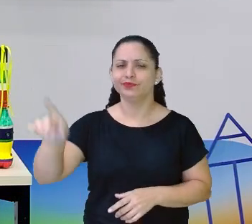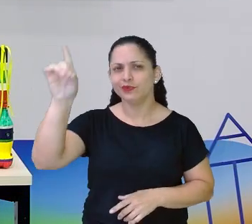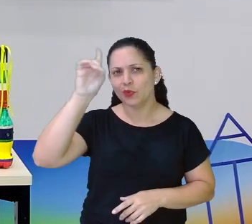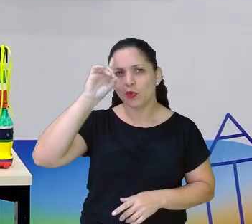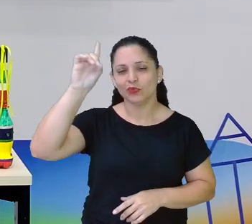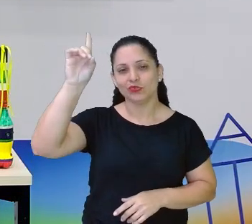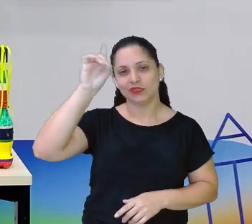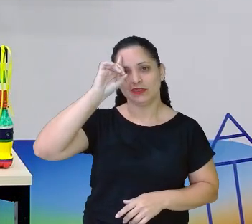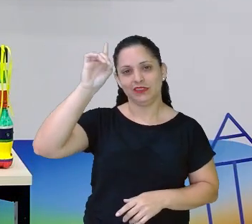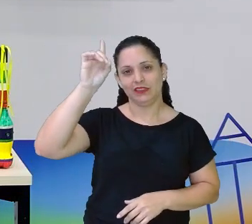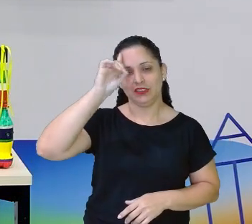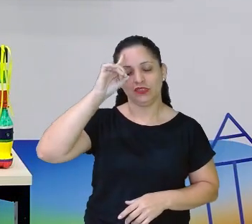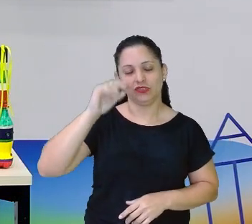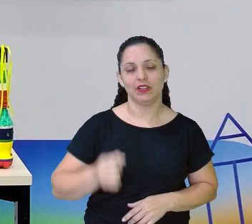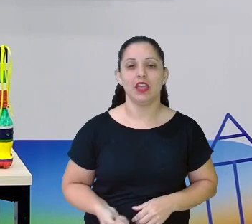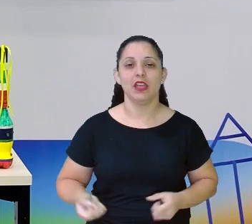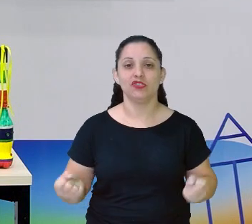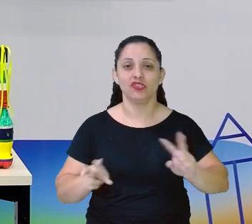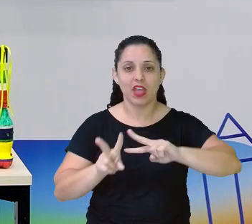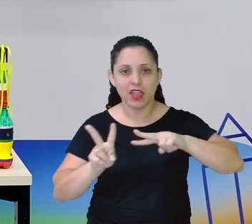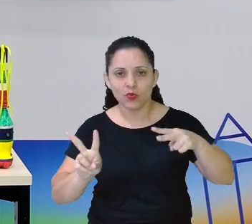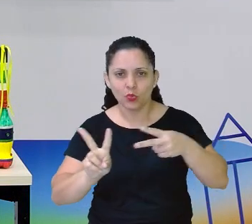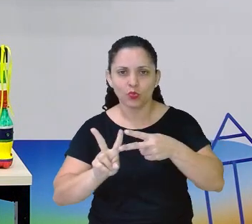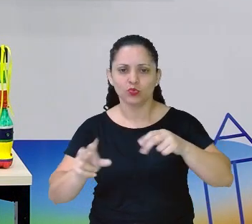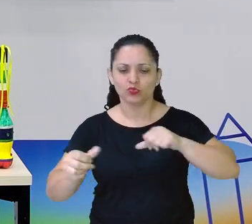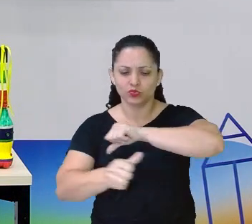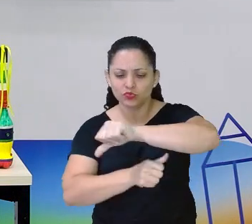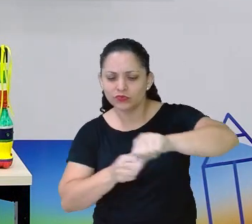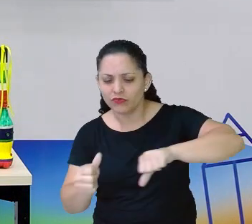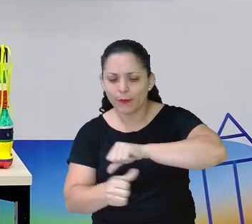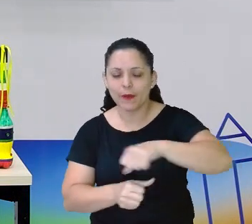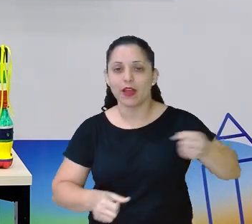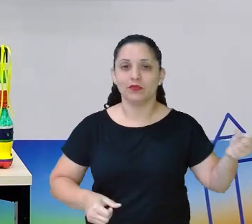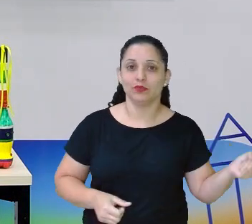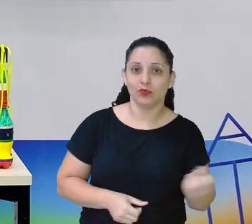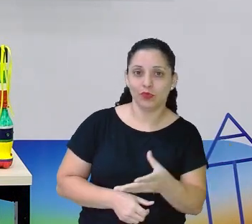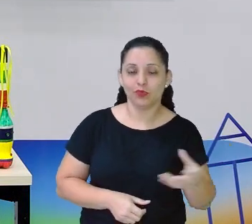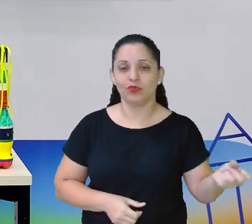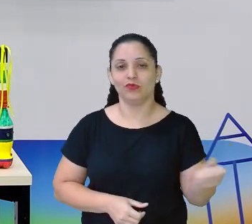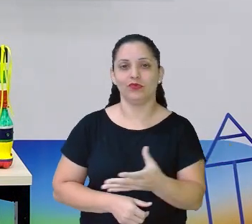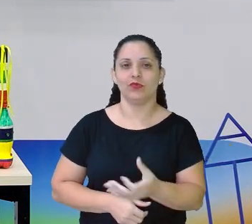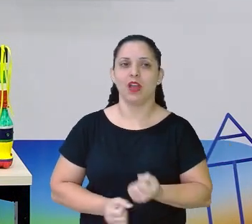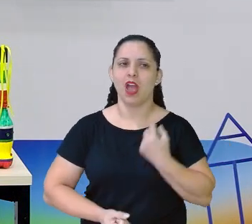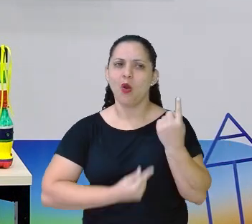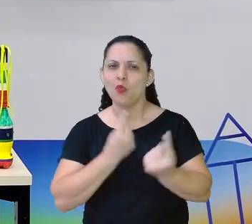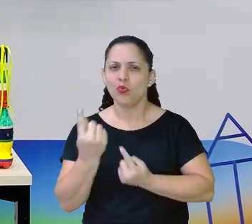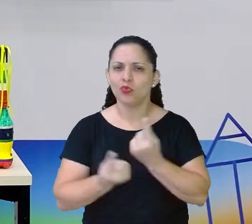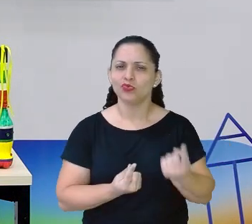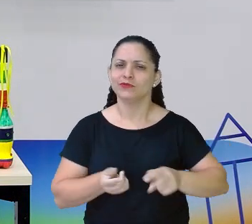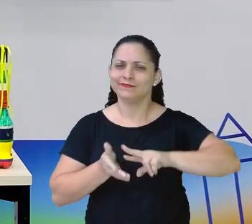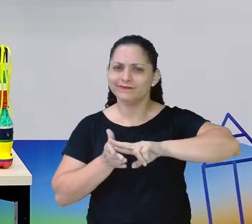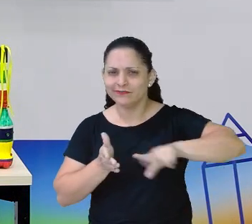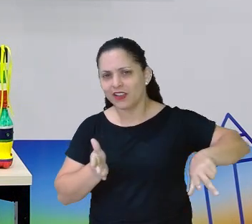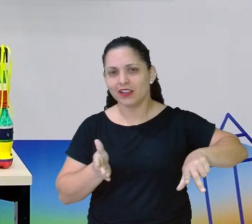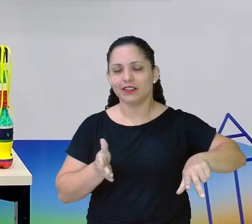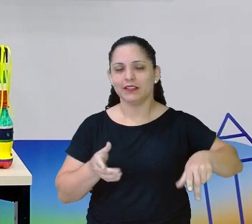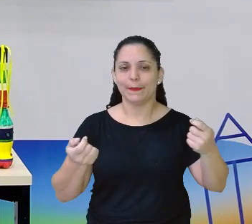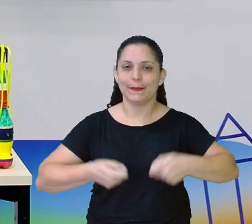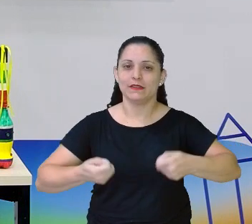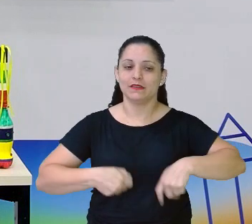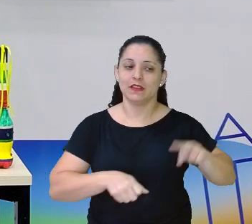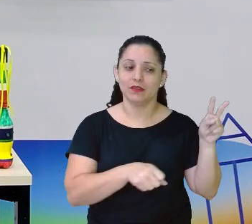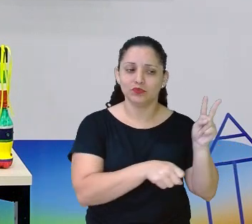recursos, muitos deles são renováveis e até de forma rápida e outros não. E por isso que a gente precisa